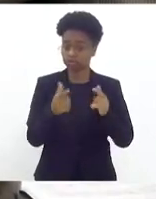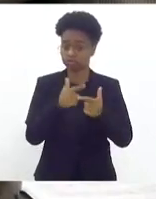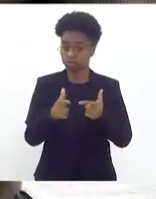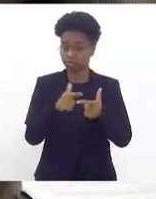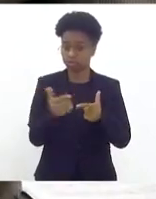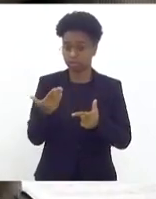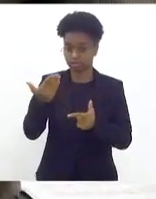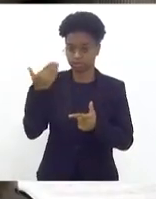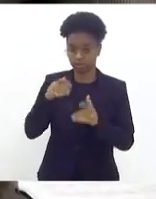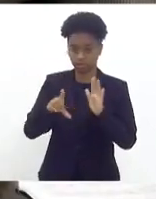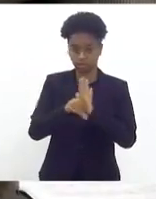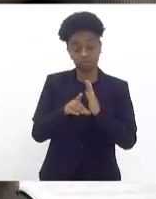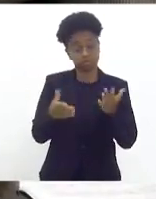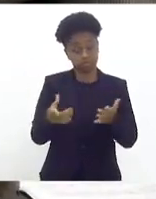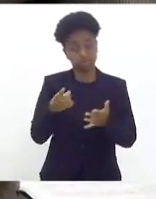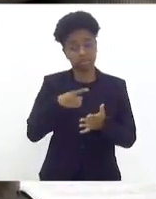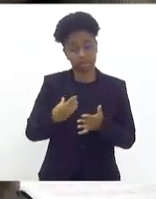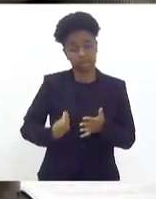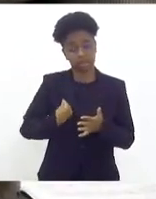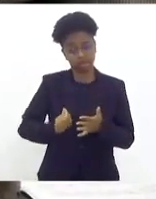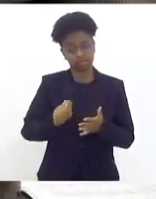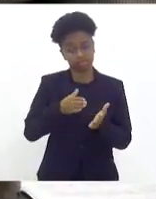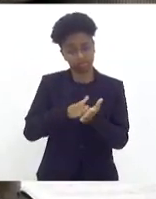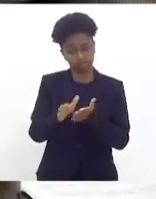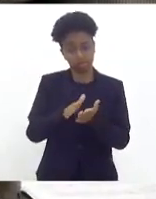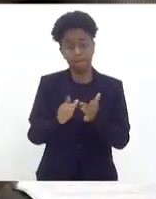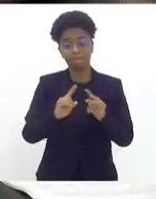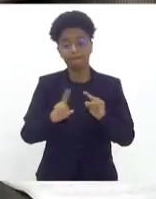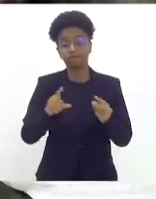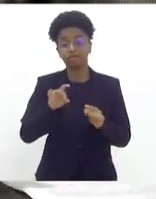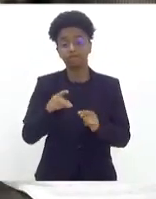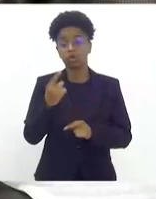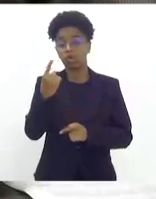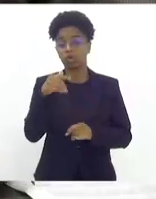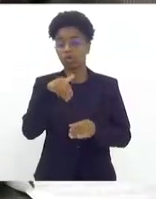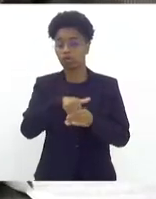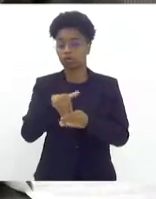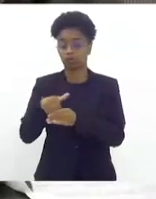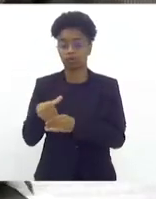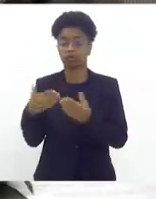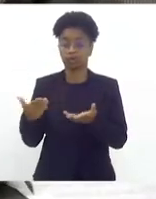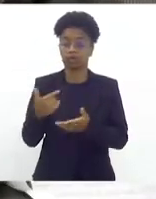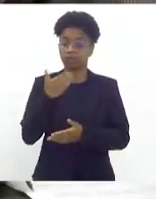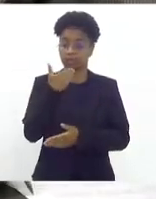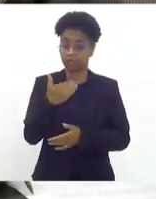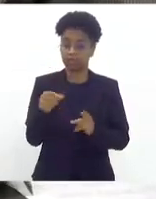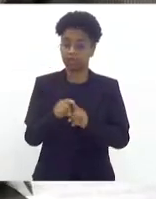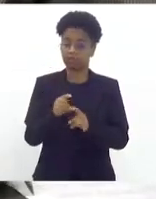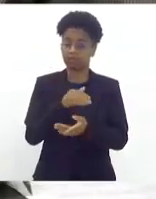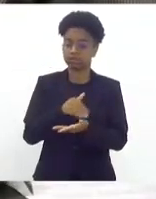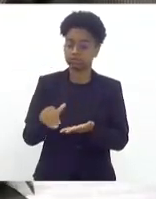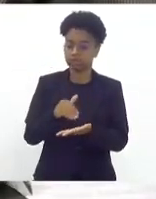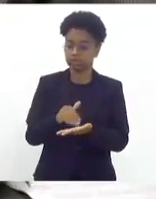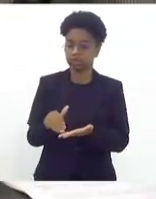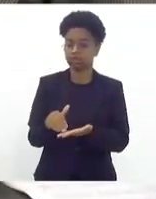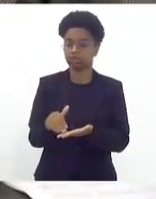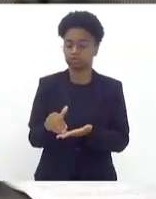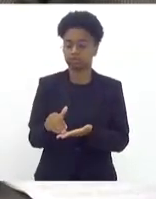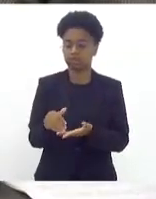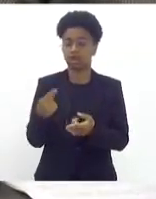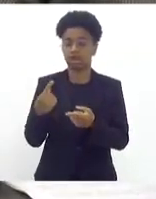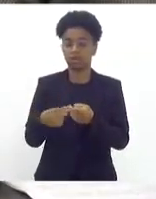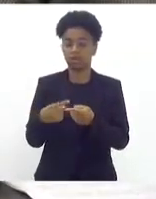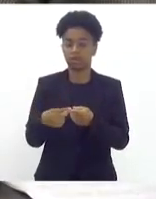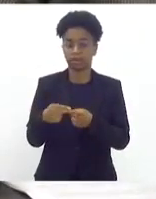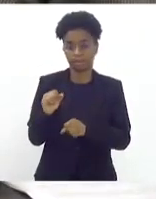da anterior e, desde então, ela está em vigor, mas teve apenas uma eleição. A gente está cobrando, inclusive, da secretaria. Foi interrompido